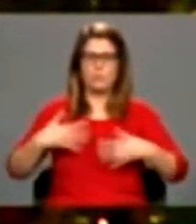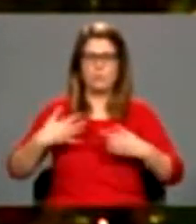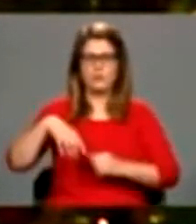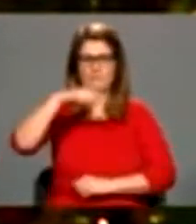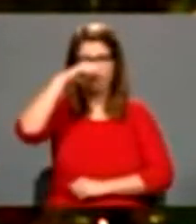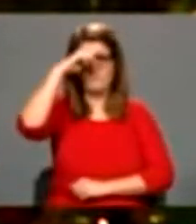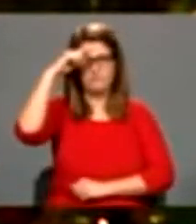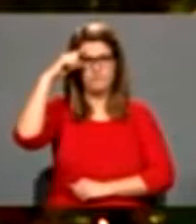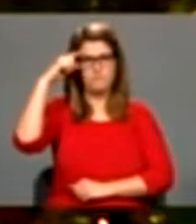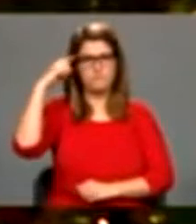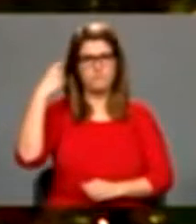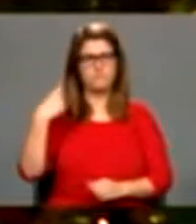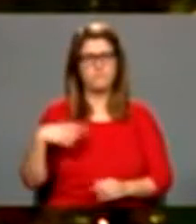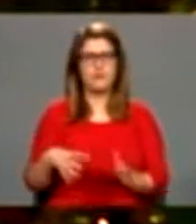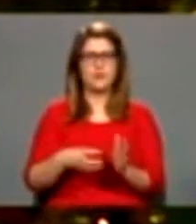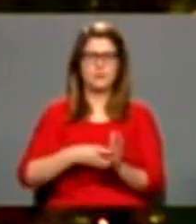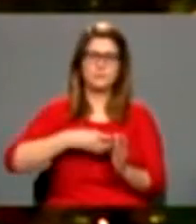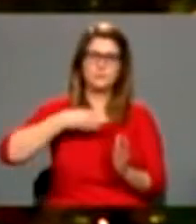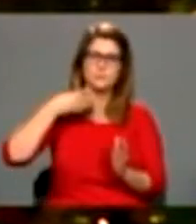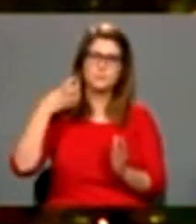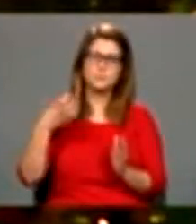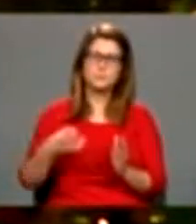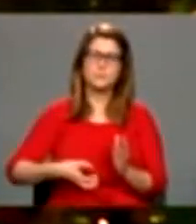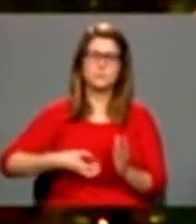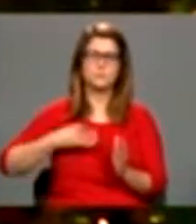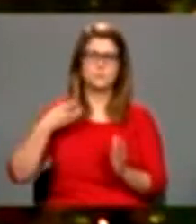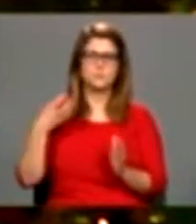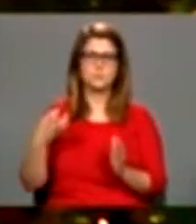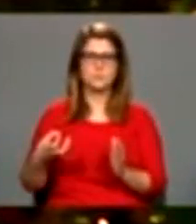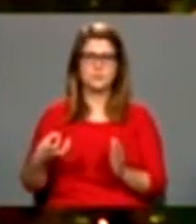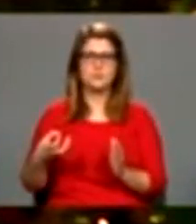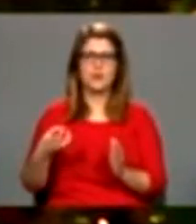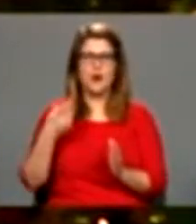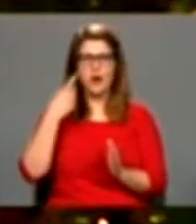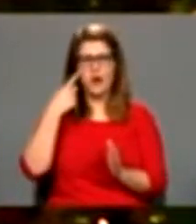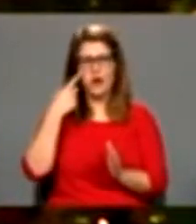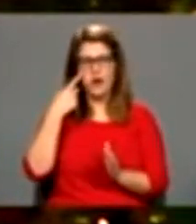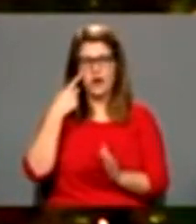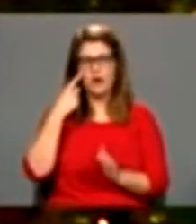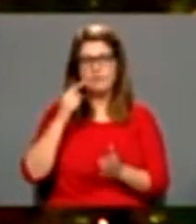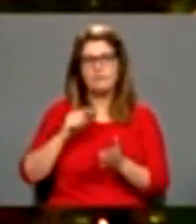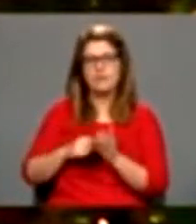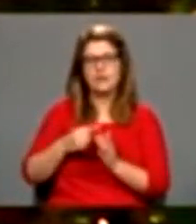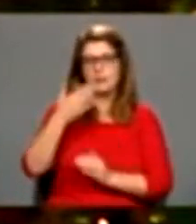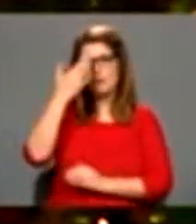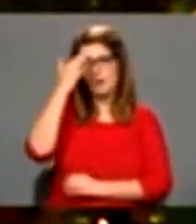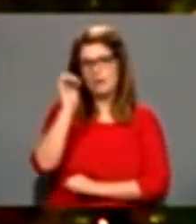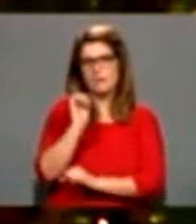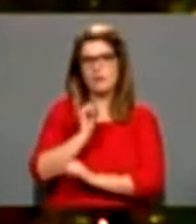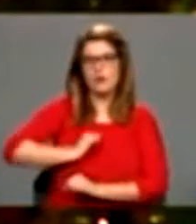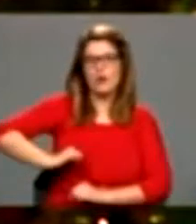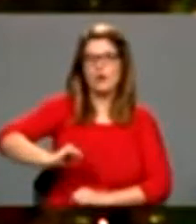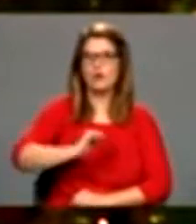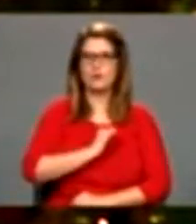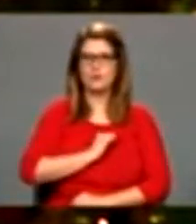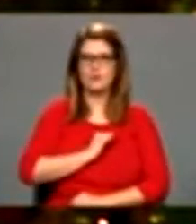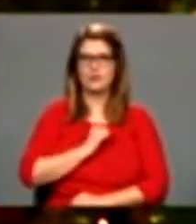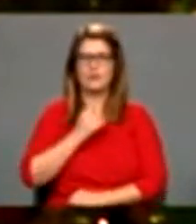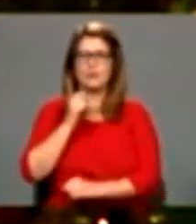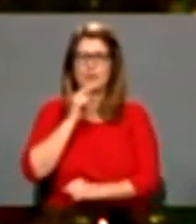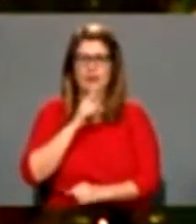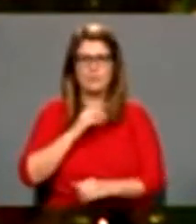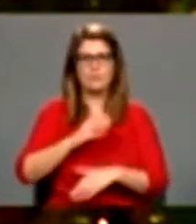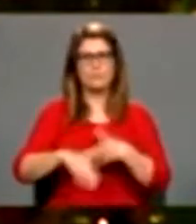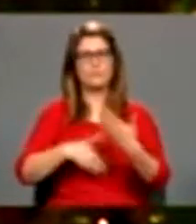e complexos puseram à prova a nossa capacidade para ultrapassarmos para vencer